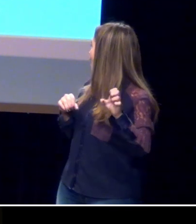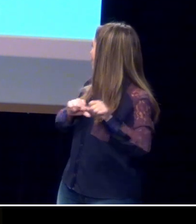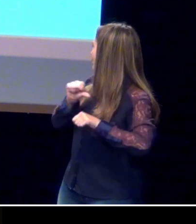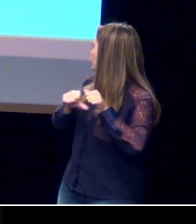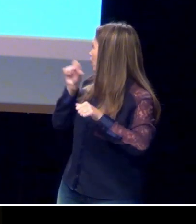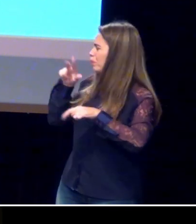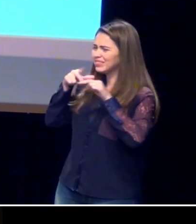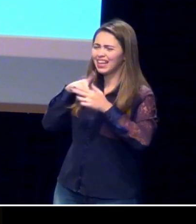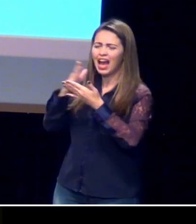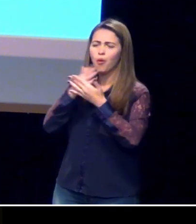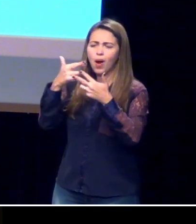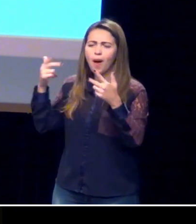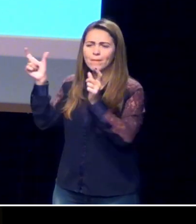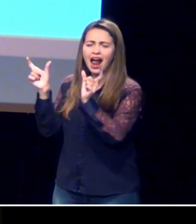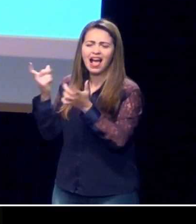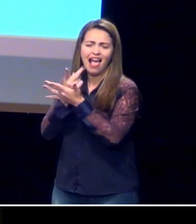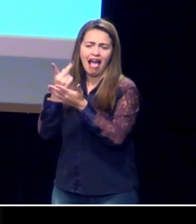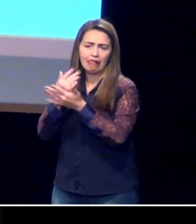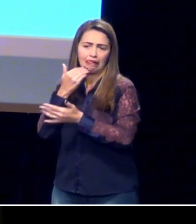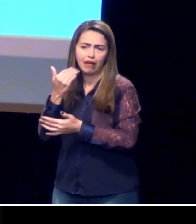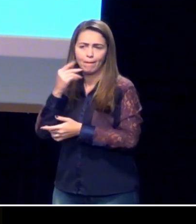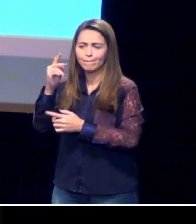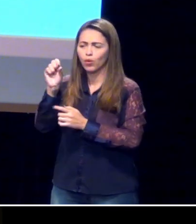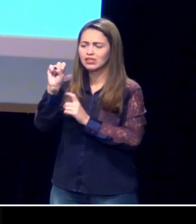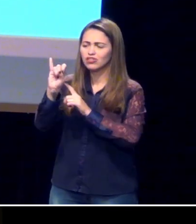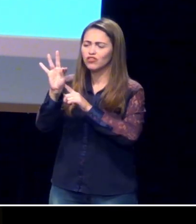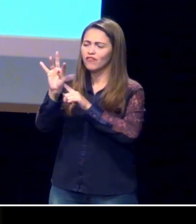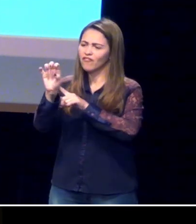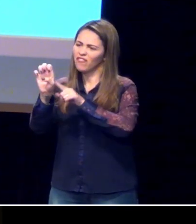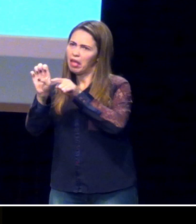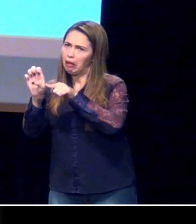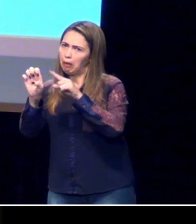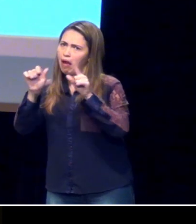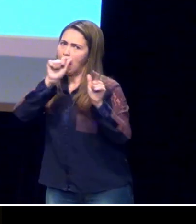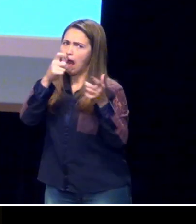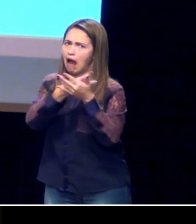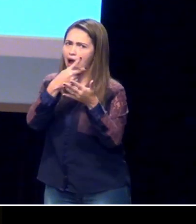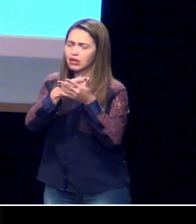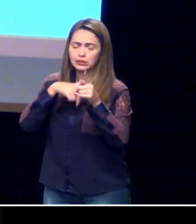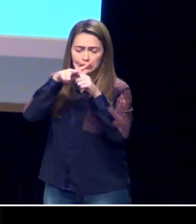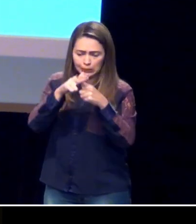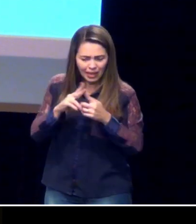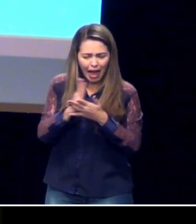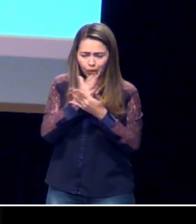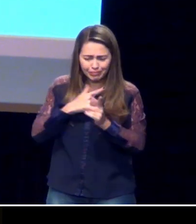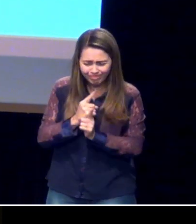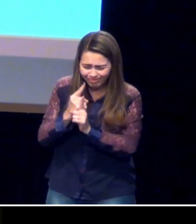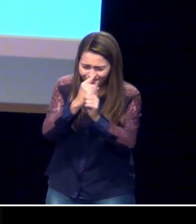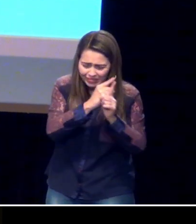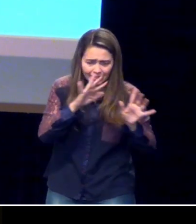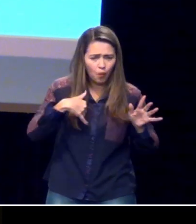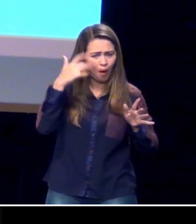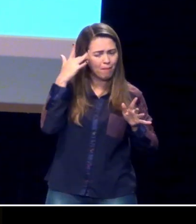para E. Então, vocês vão encontrar, assim, caso positivo E. Aí eu já estava lendo a apresentação, já encontrei um monte, não